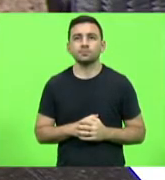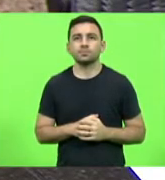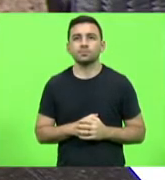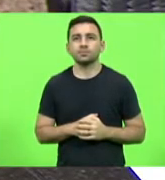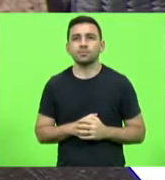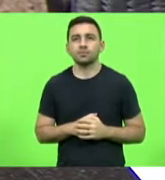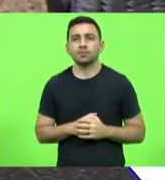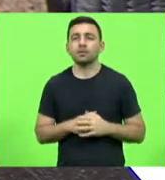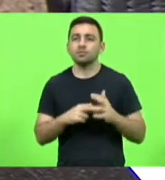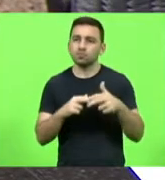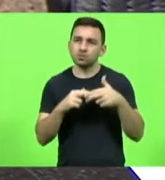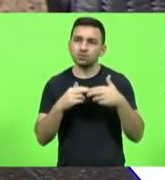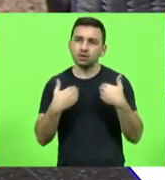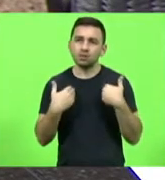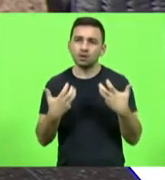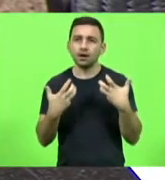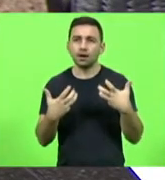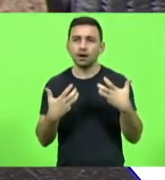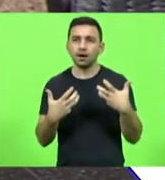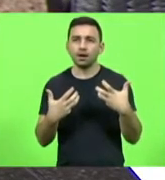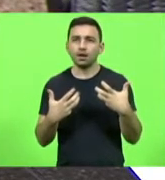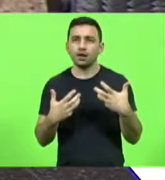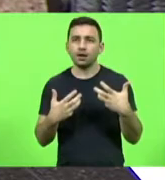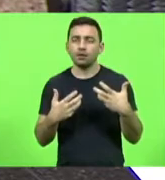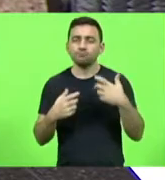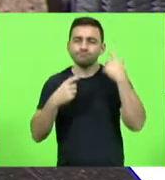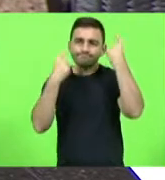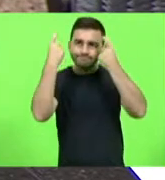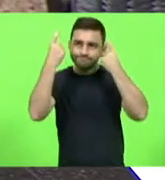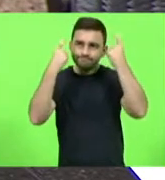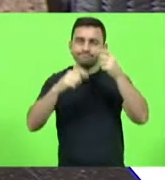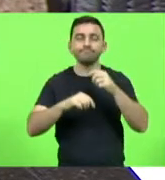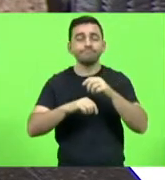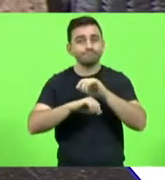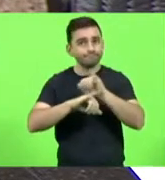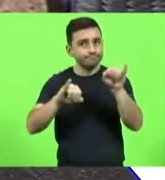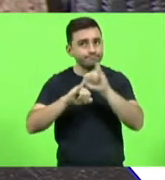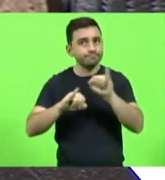Então, por isso, eu quero deixar aqui a minha preocupação novamente.